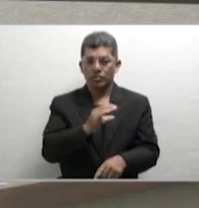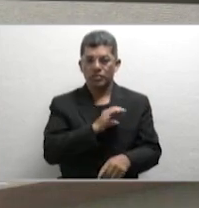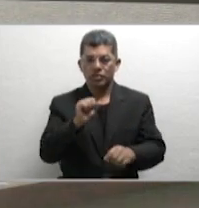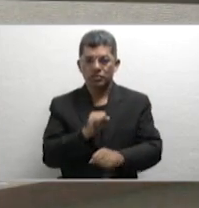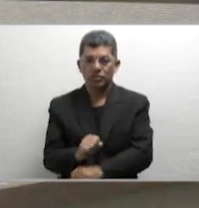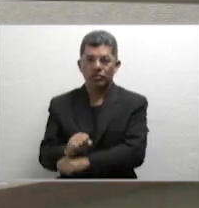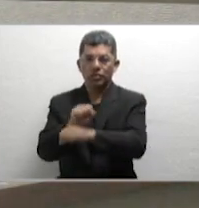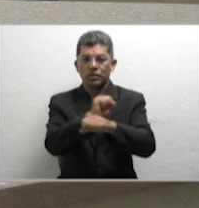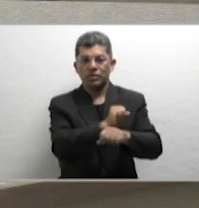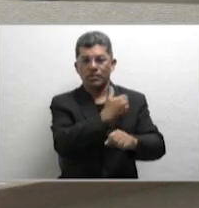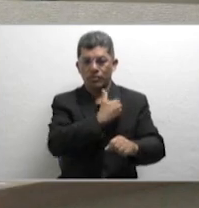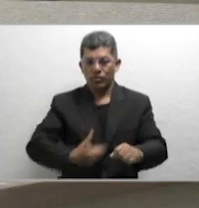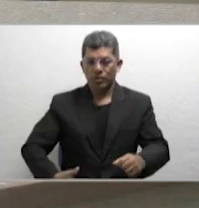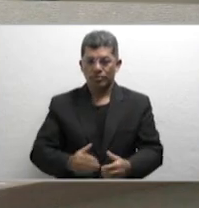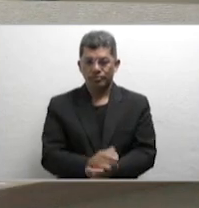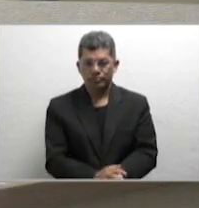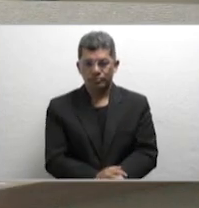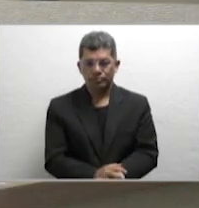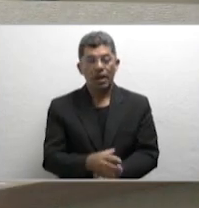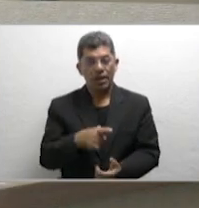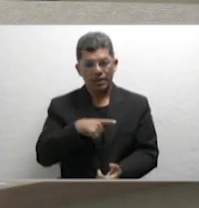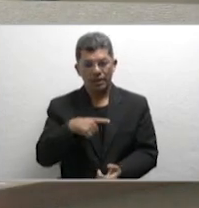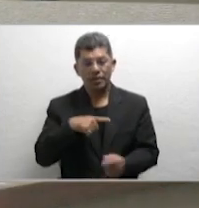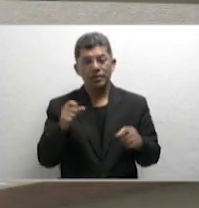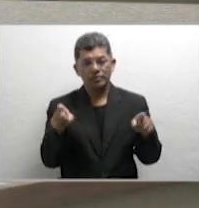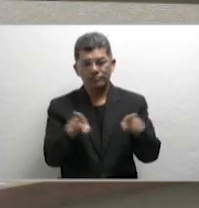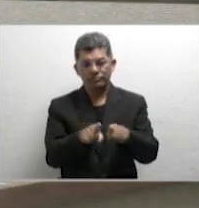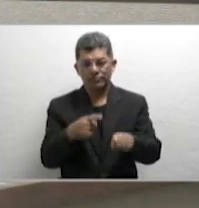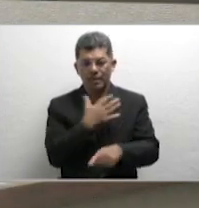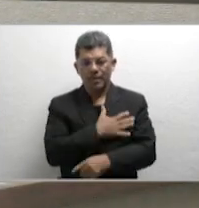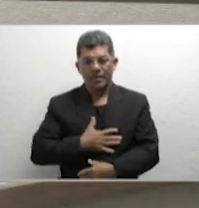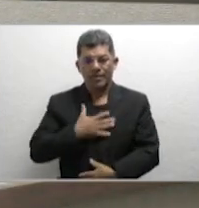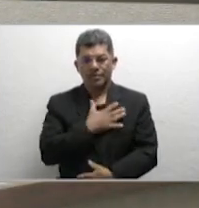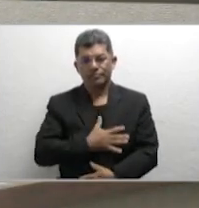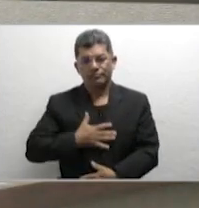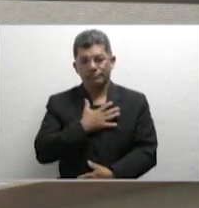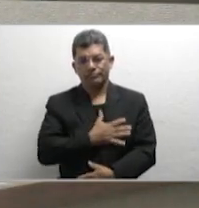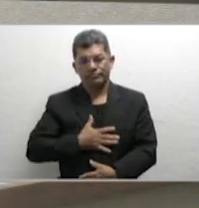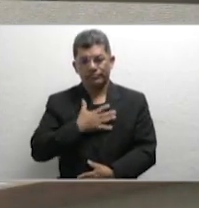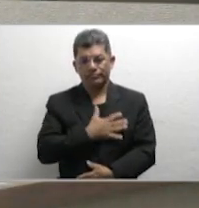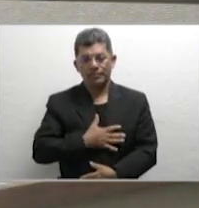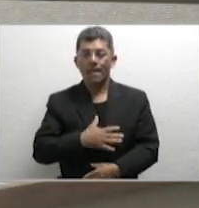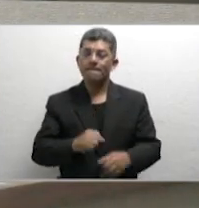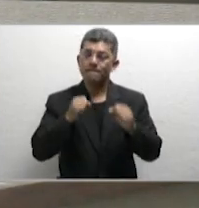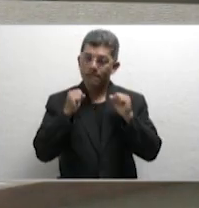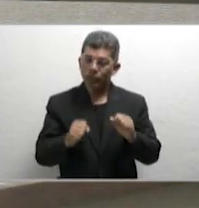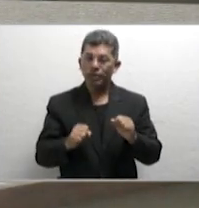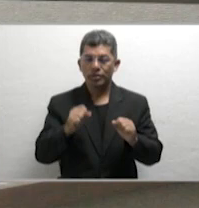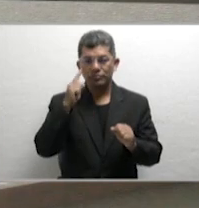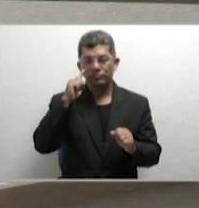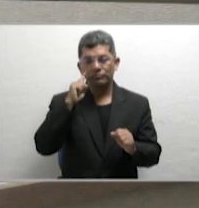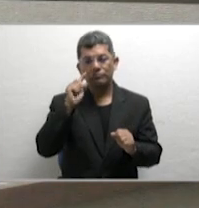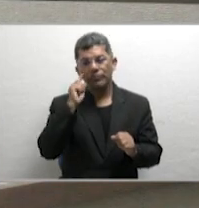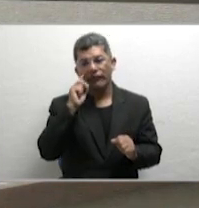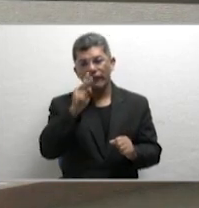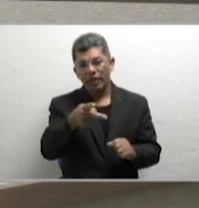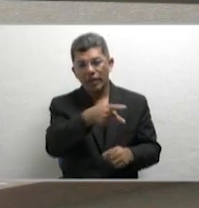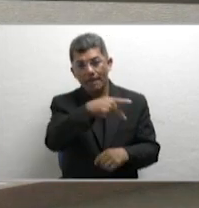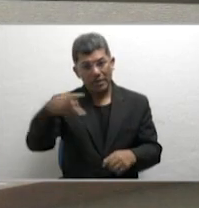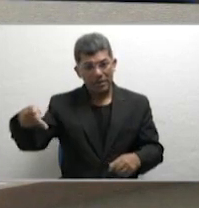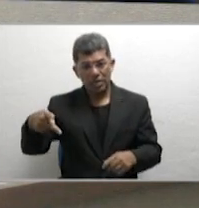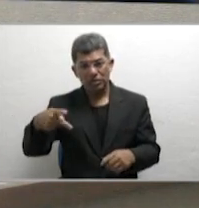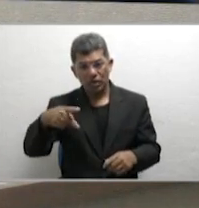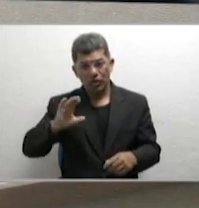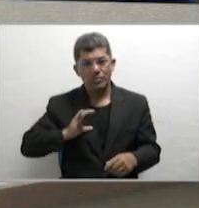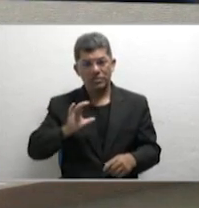Segurança Pública, a qual tenho a honra e o prazer de poder estar presidindo, e